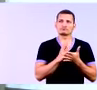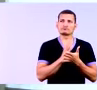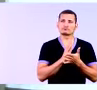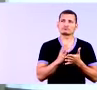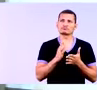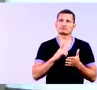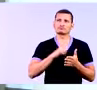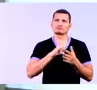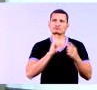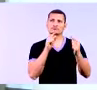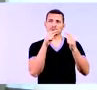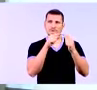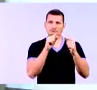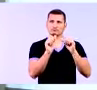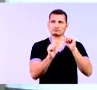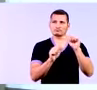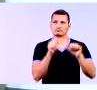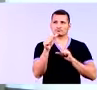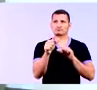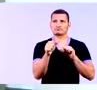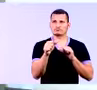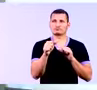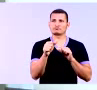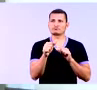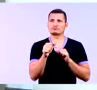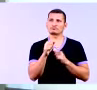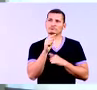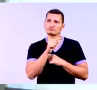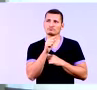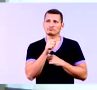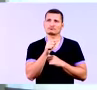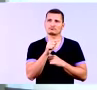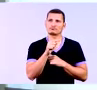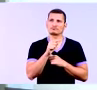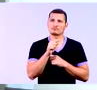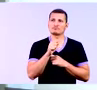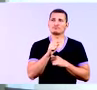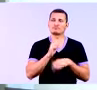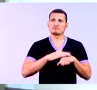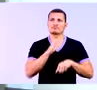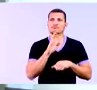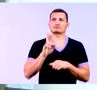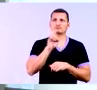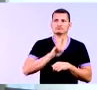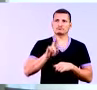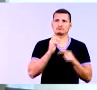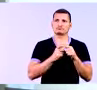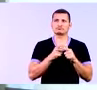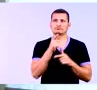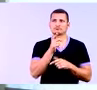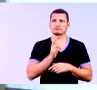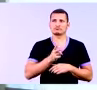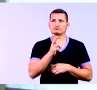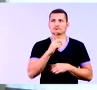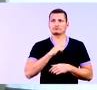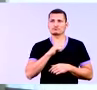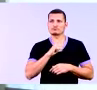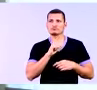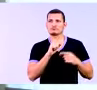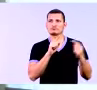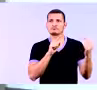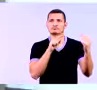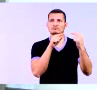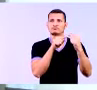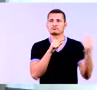a atualização, ela é, sem dúvida, a mais utilizada, porque você está sempre recebendo as